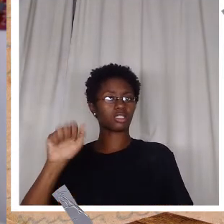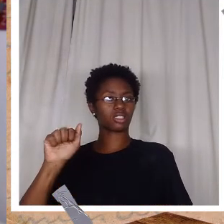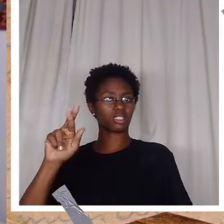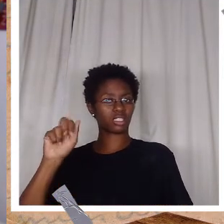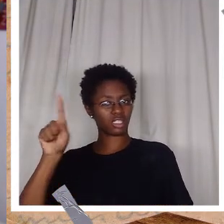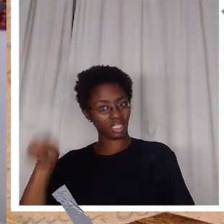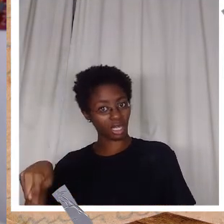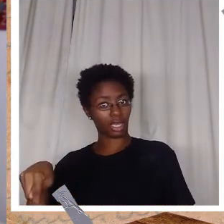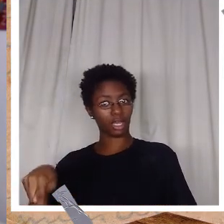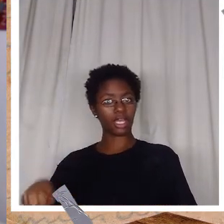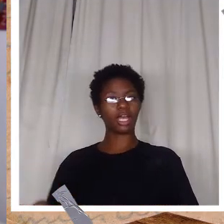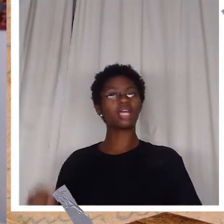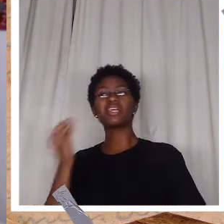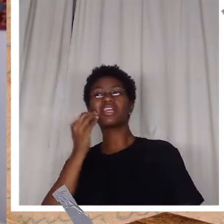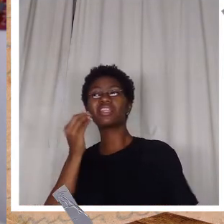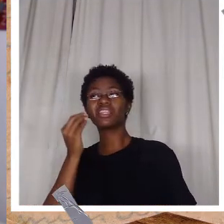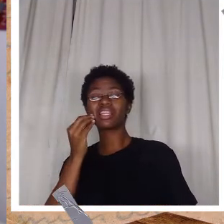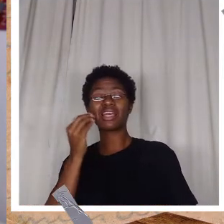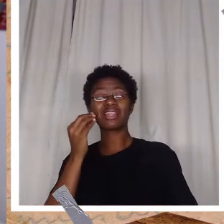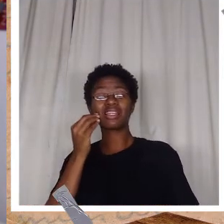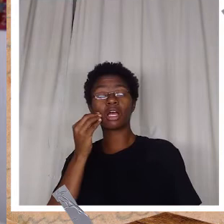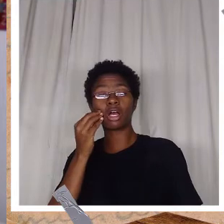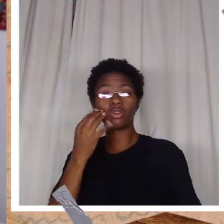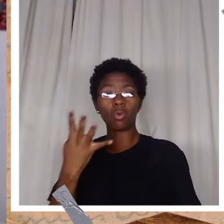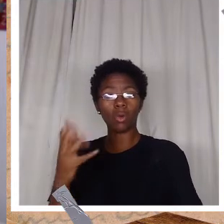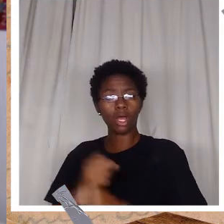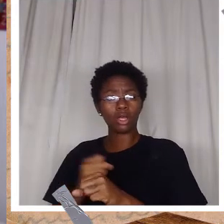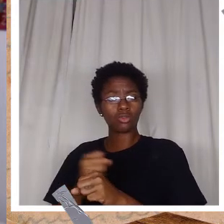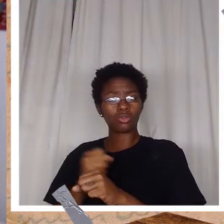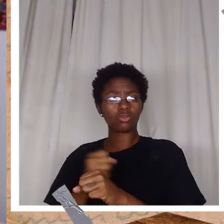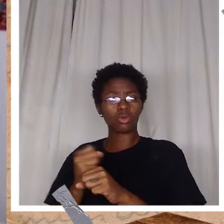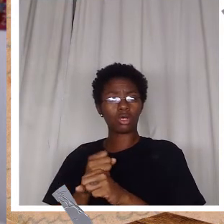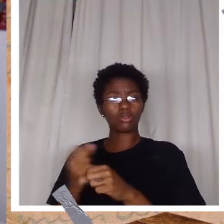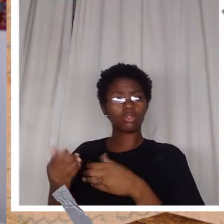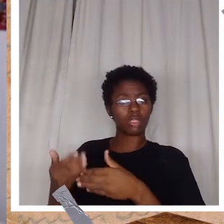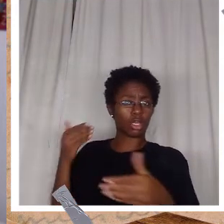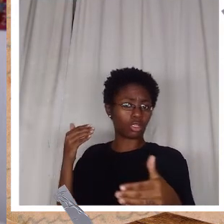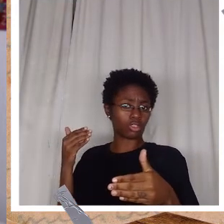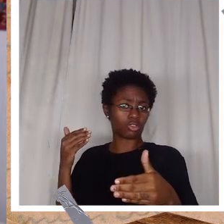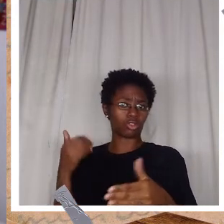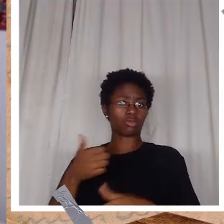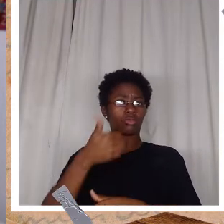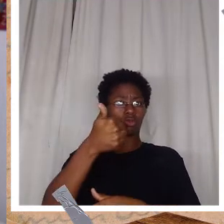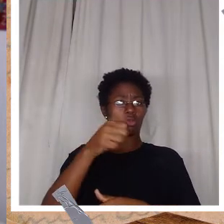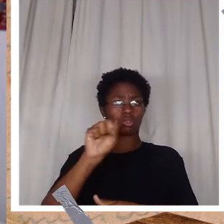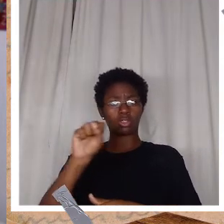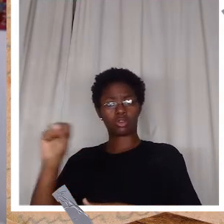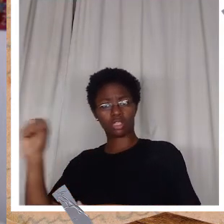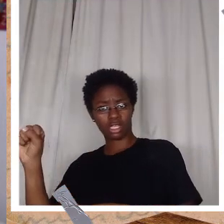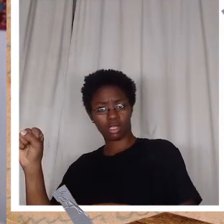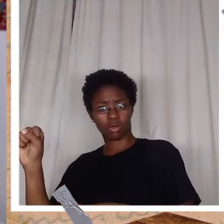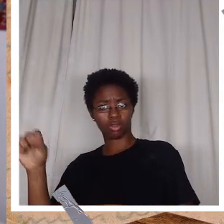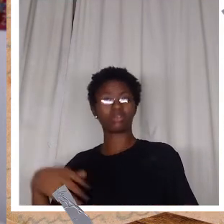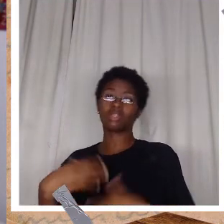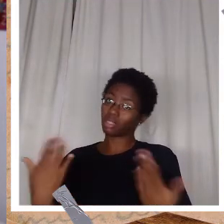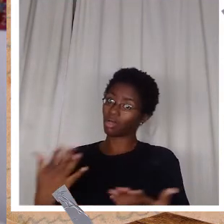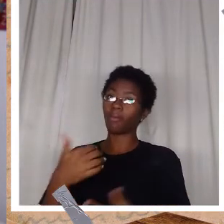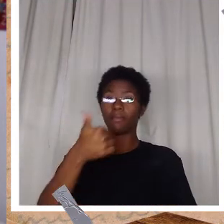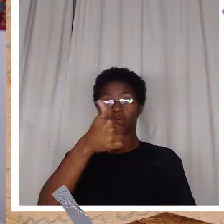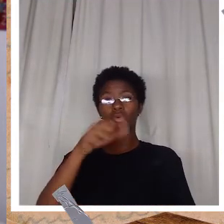abolição 4 anos antes de 1888, em 1884. Então, o ensino brasileiro,